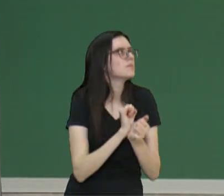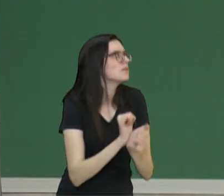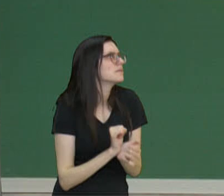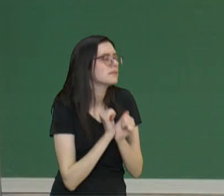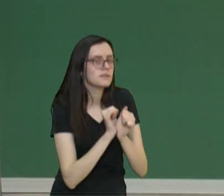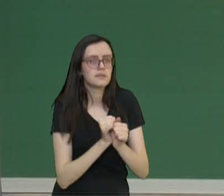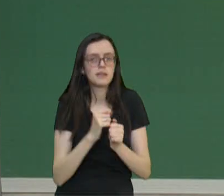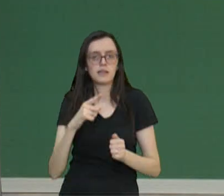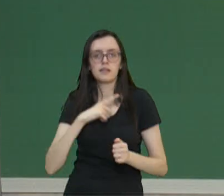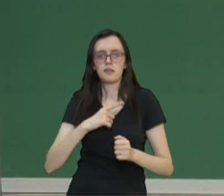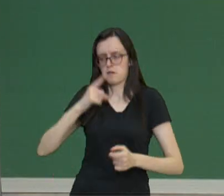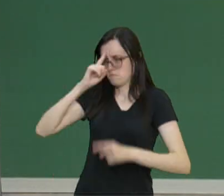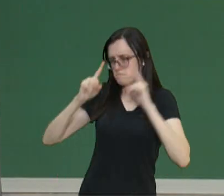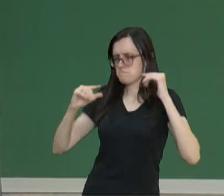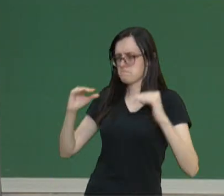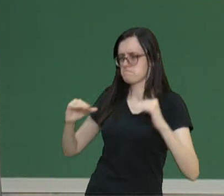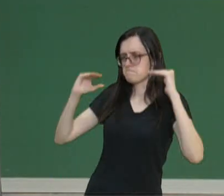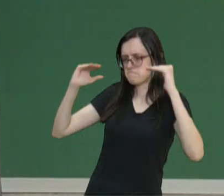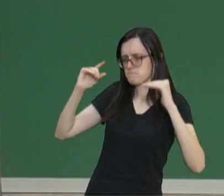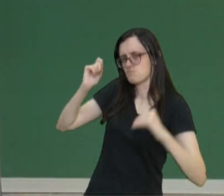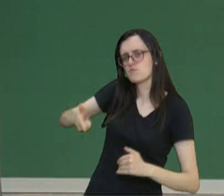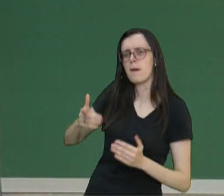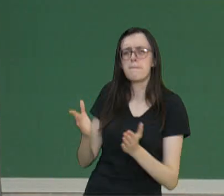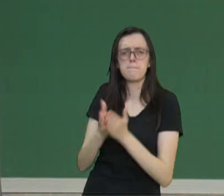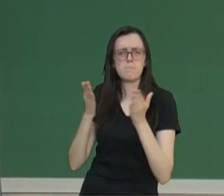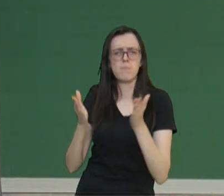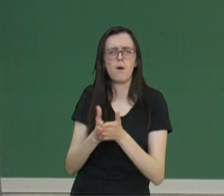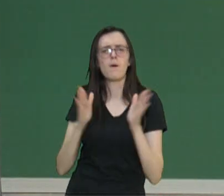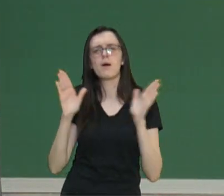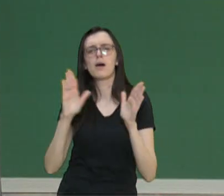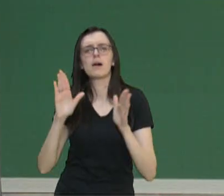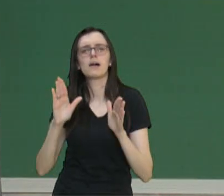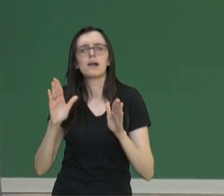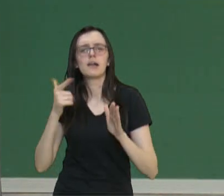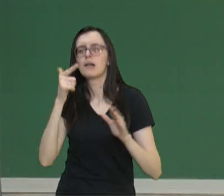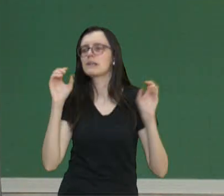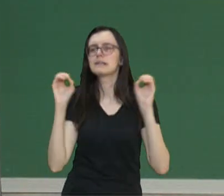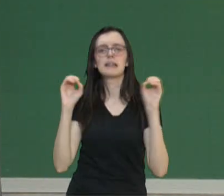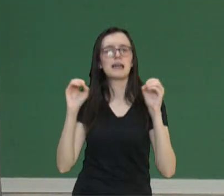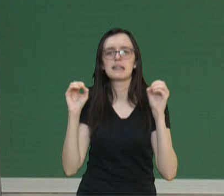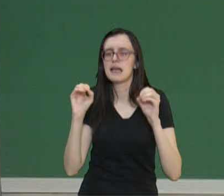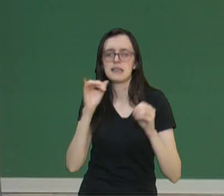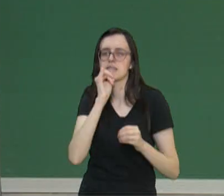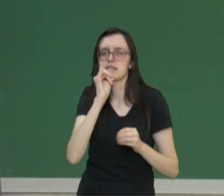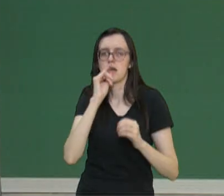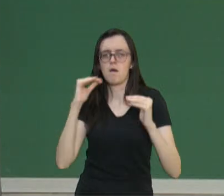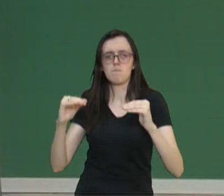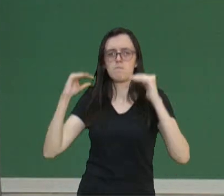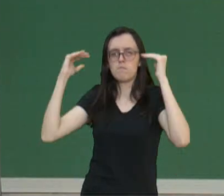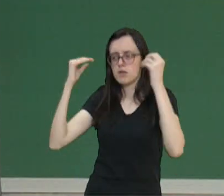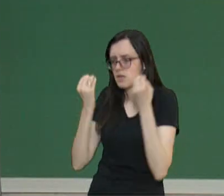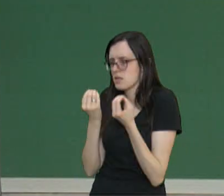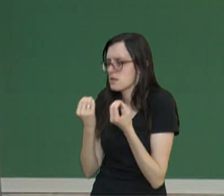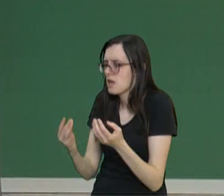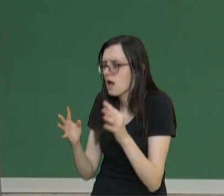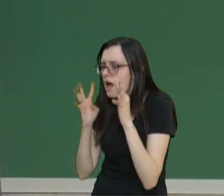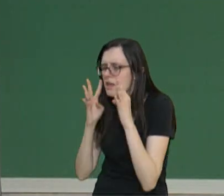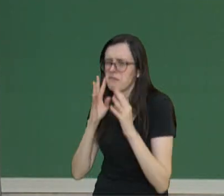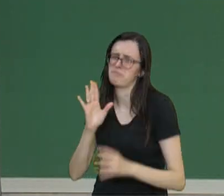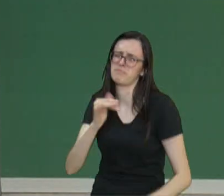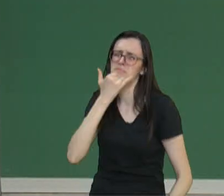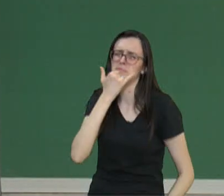aos pobres. Nada a ver, que atenção que a classe dominante confere aos pobres, essa